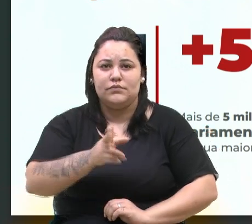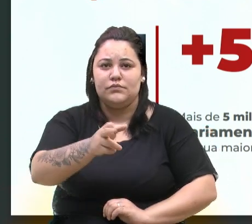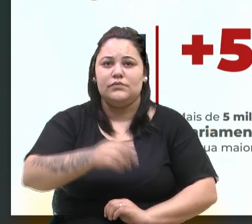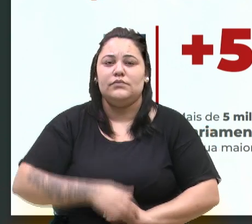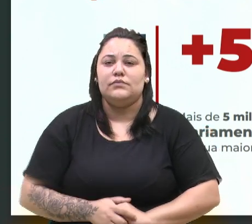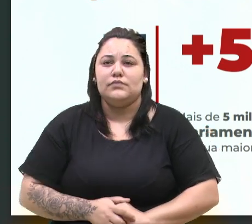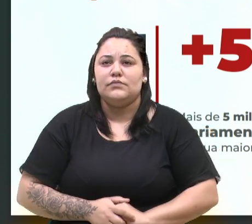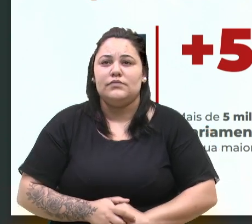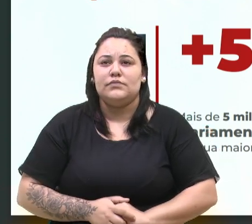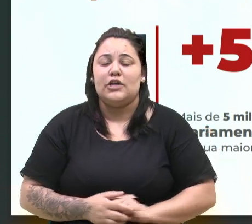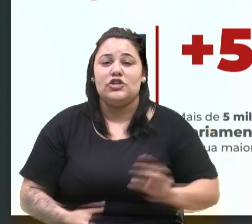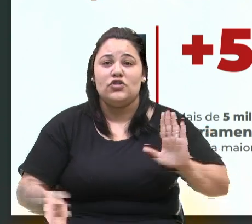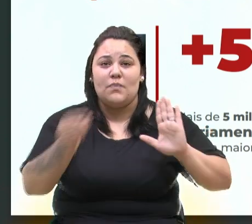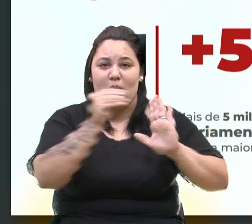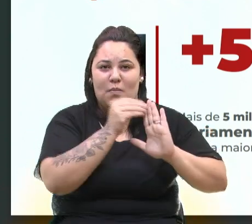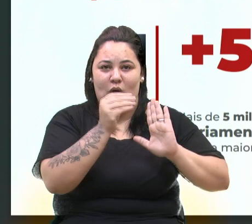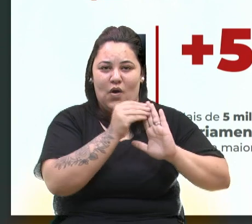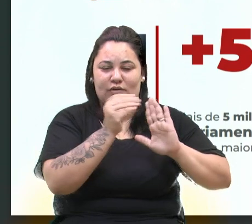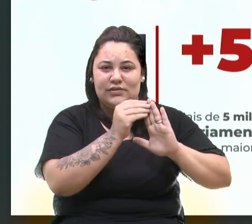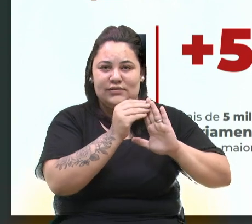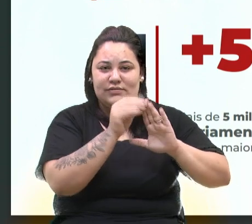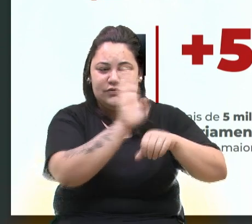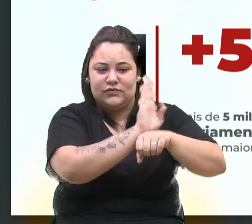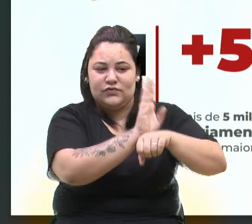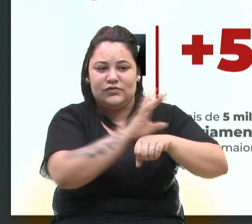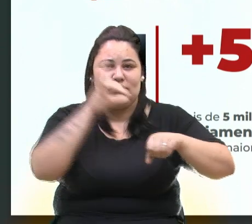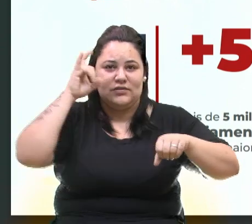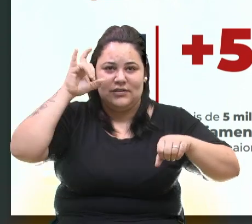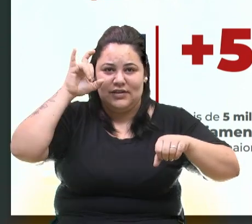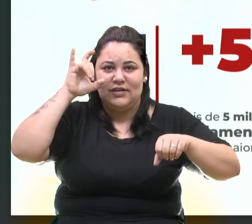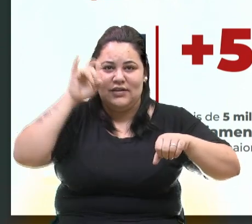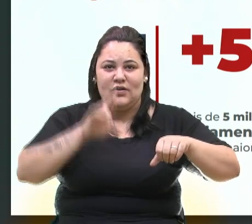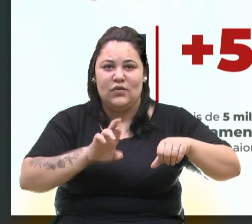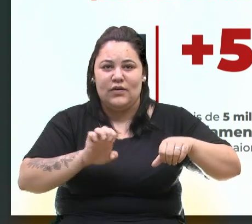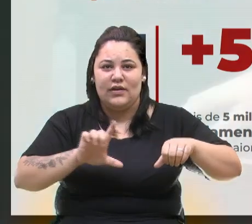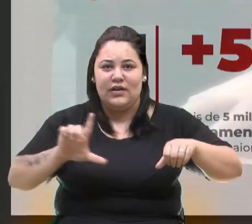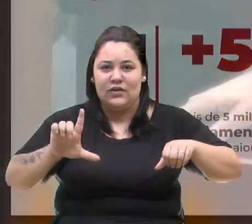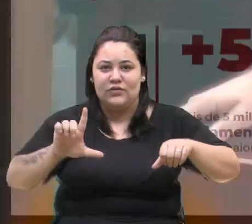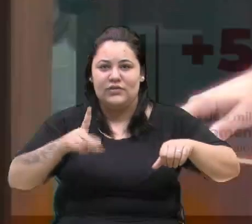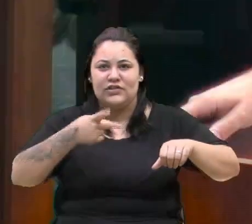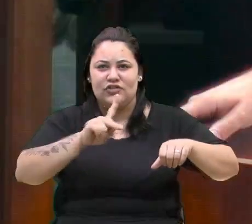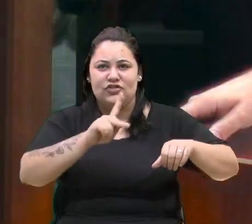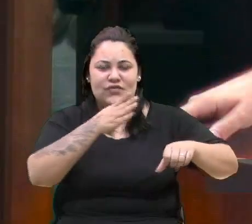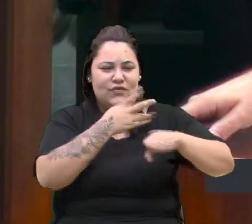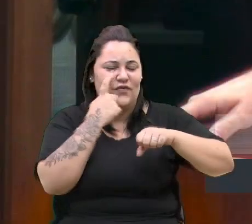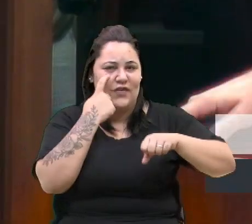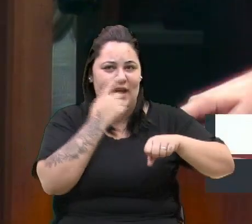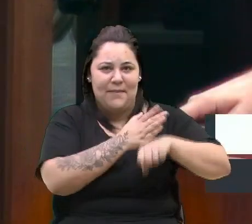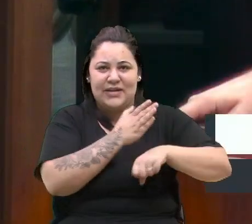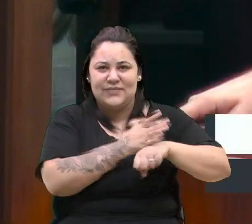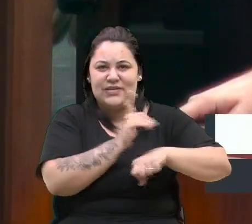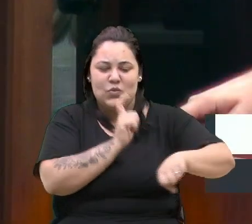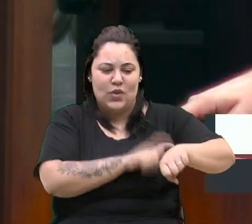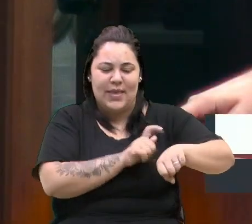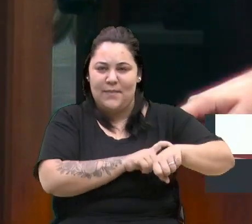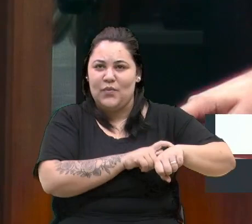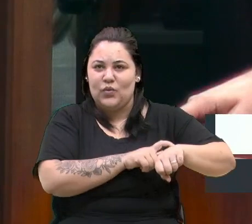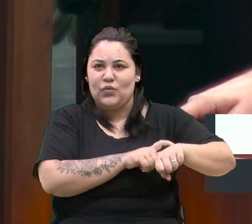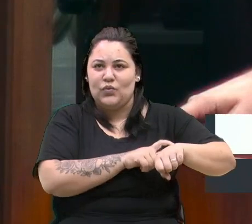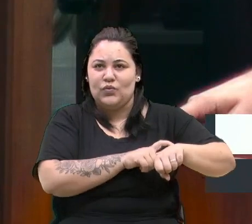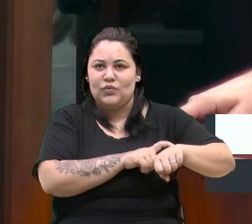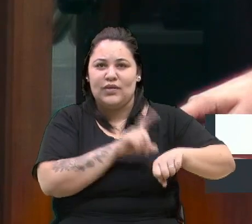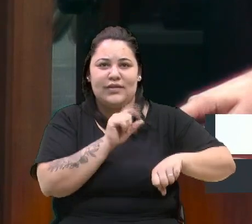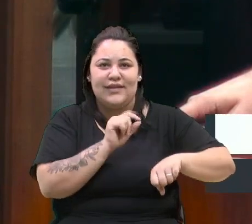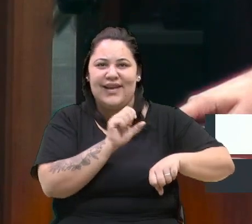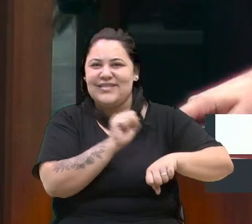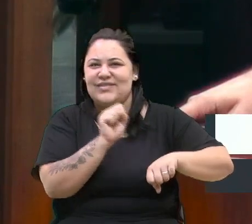gente posta um Reels lá na nossa rede e a gente vai ver o engajamento das pessoas em tempo, esse engajamento vai ser de 10